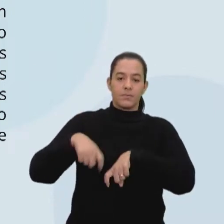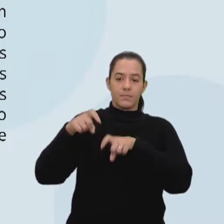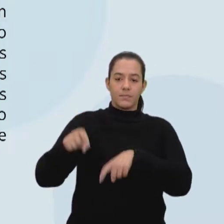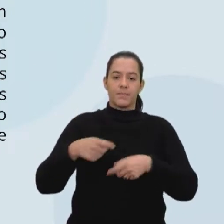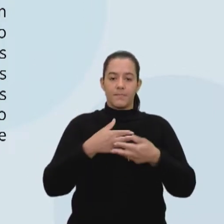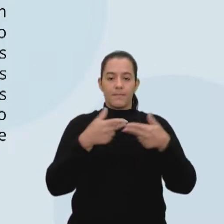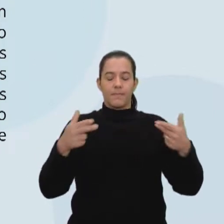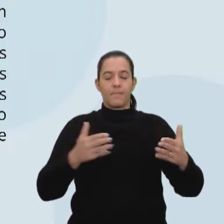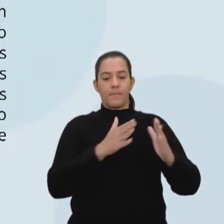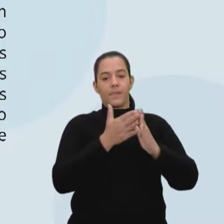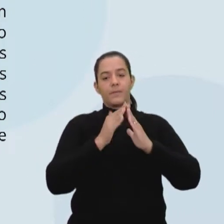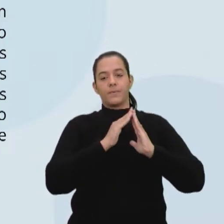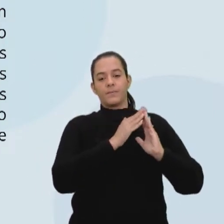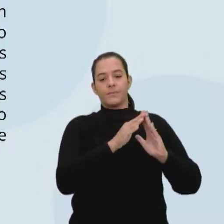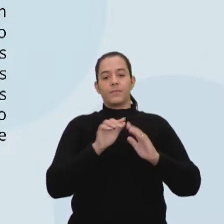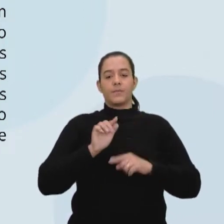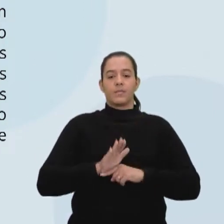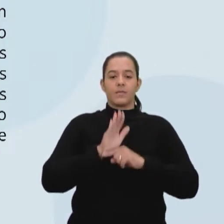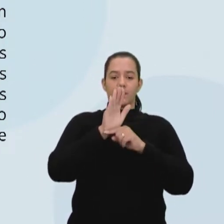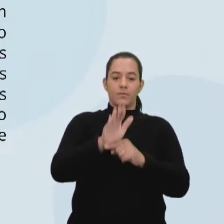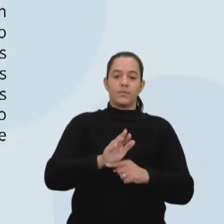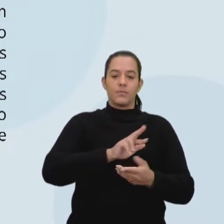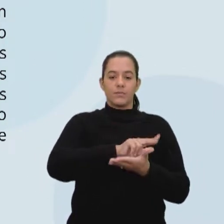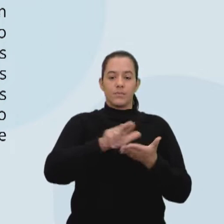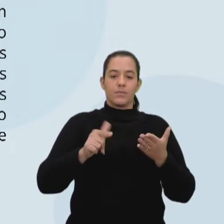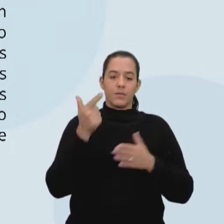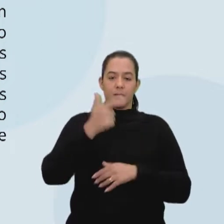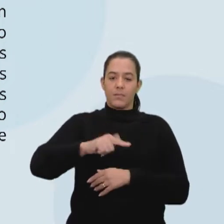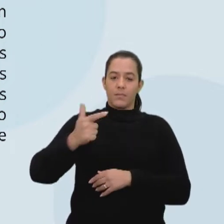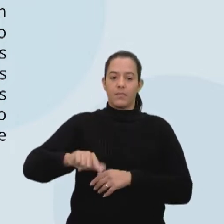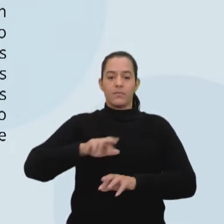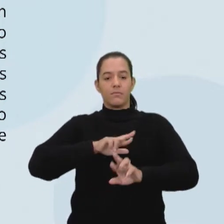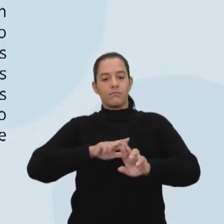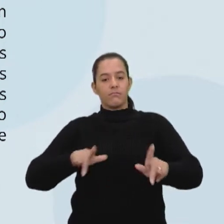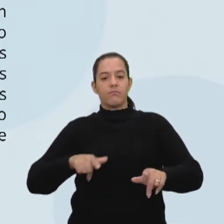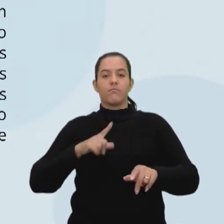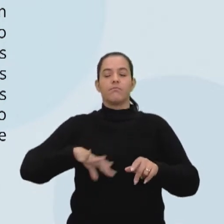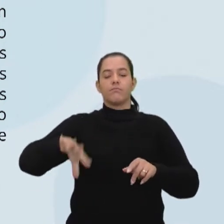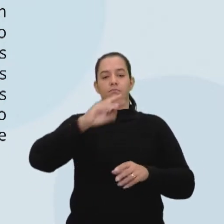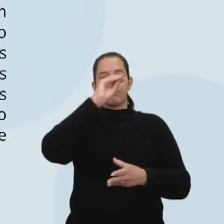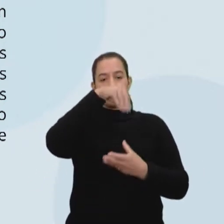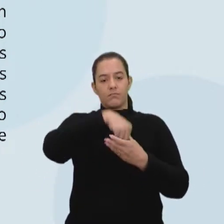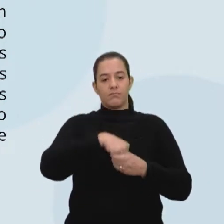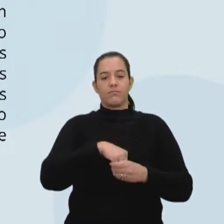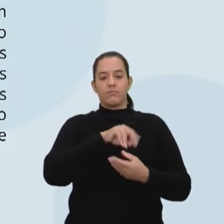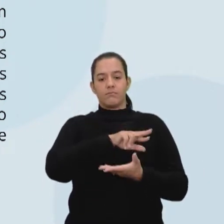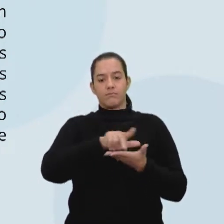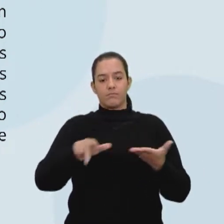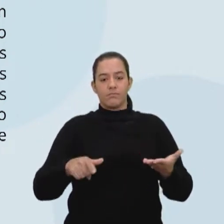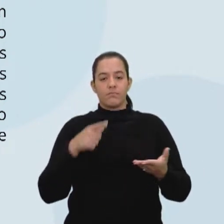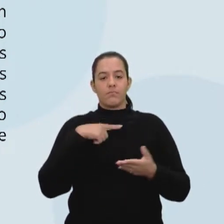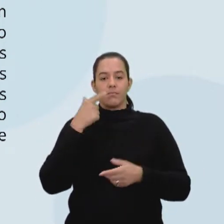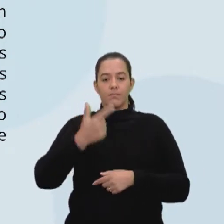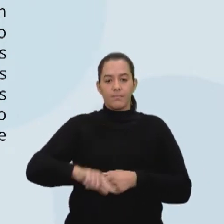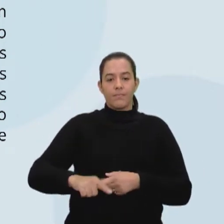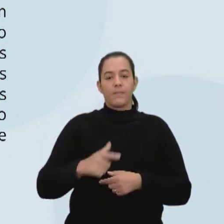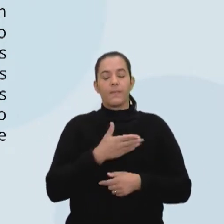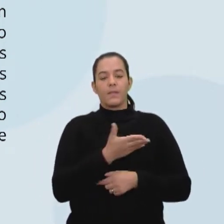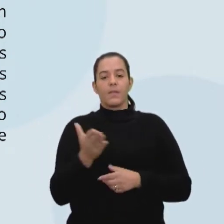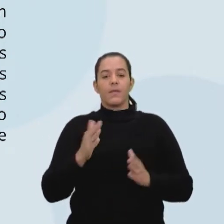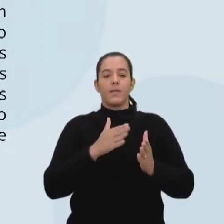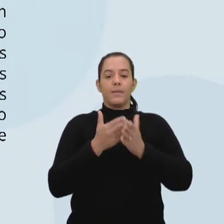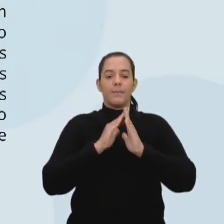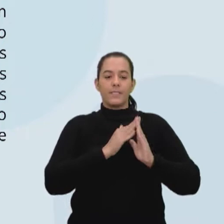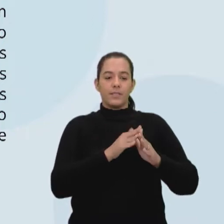das Periferias, que colabora para que haja mais diversidade dentro das redações. A Agência Mural de Jornalismo das